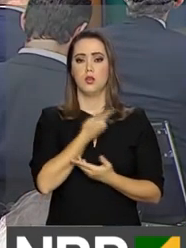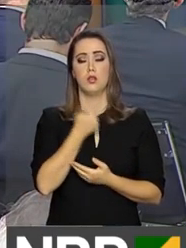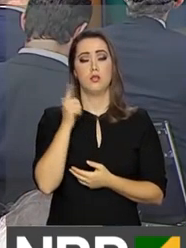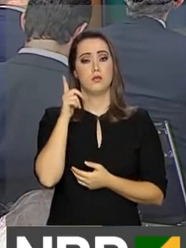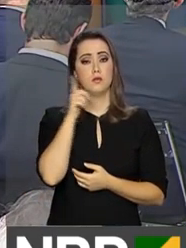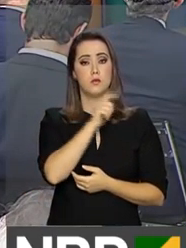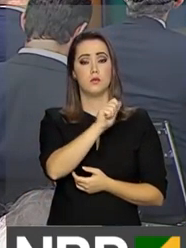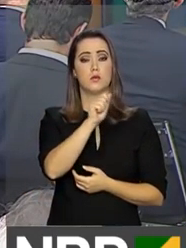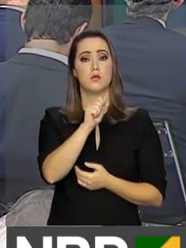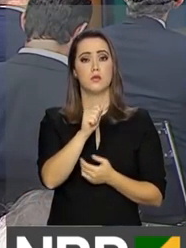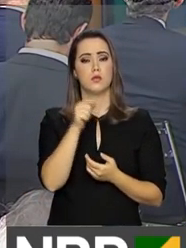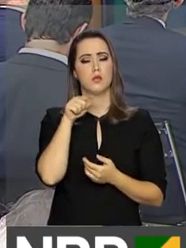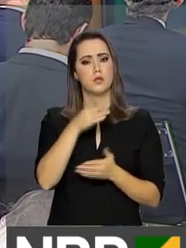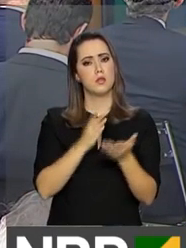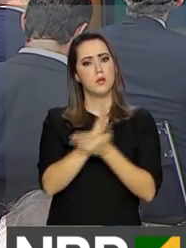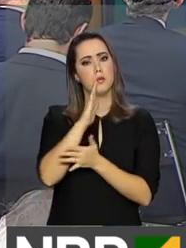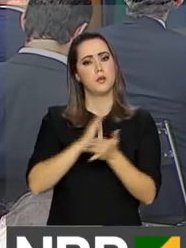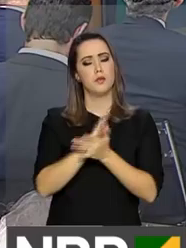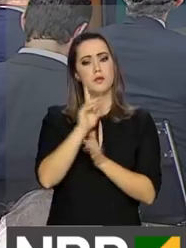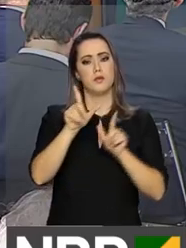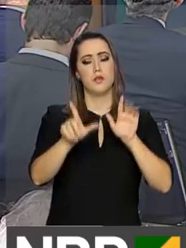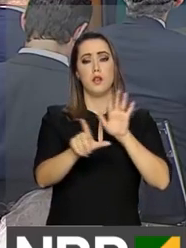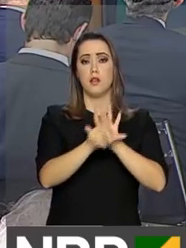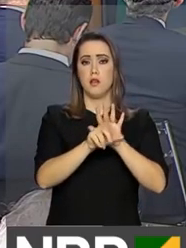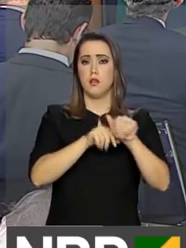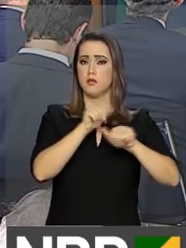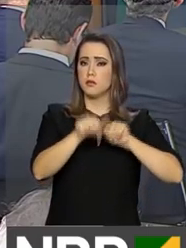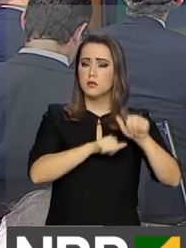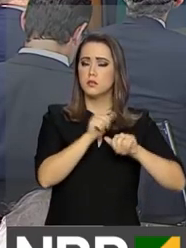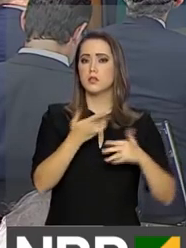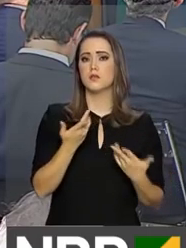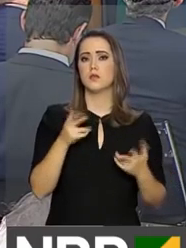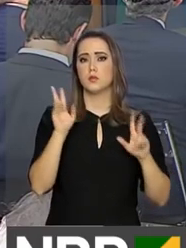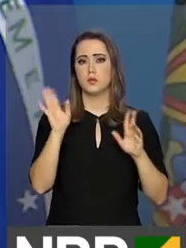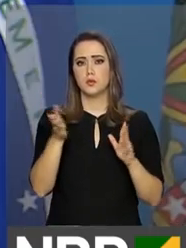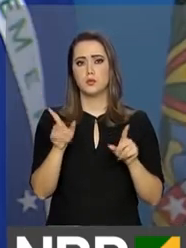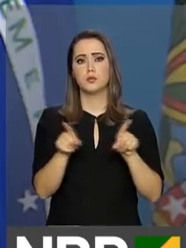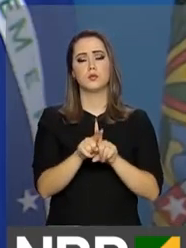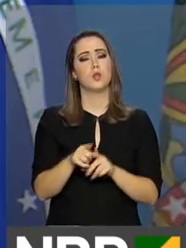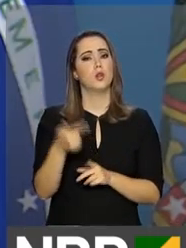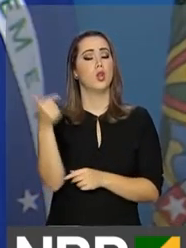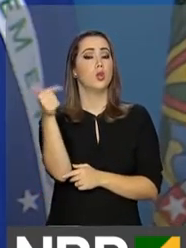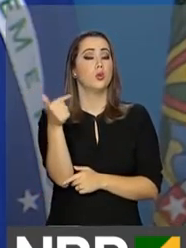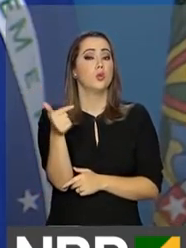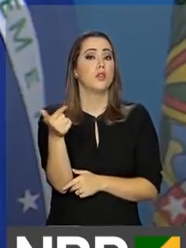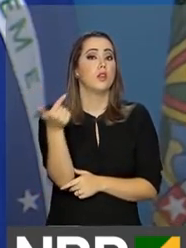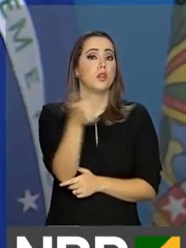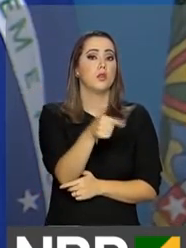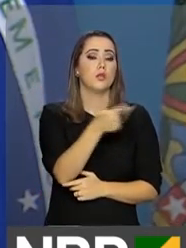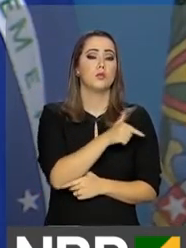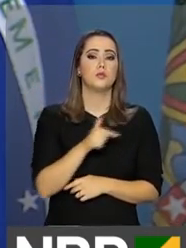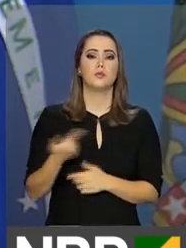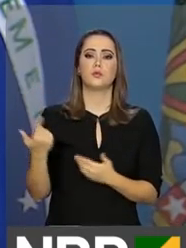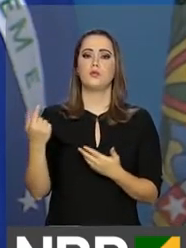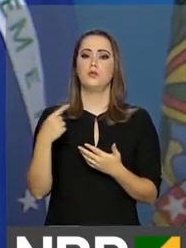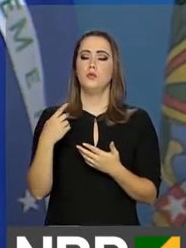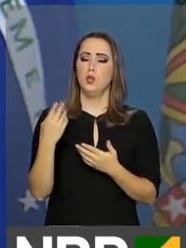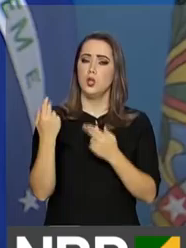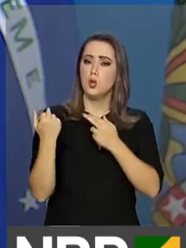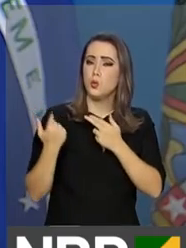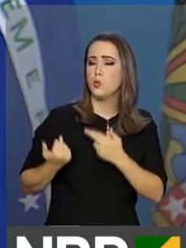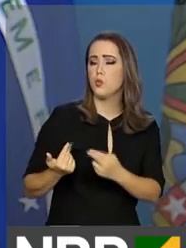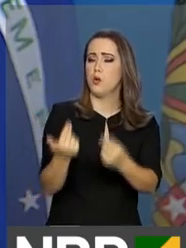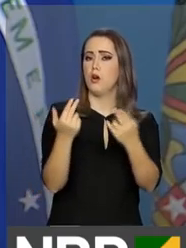conseguir aprovar essas matérias como aprovamos. Não é outro o fator referente à Previdência